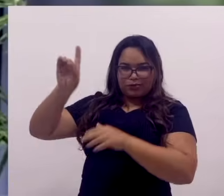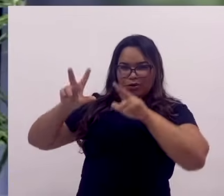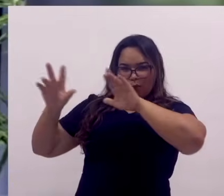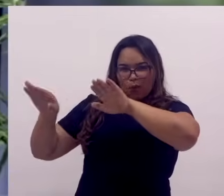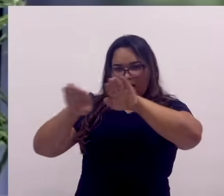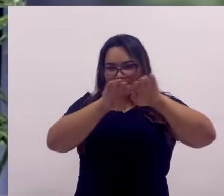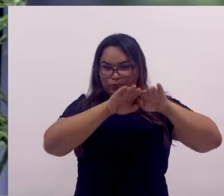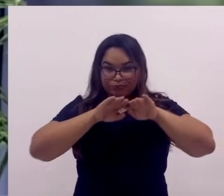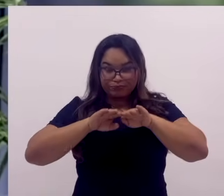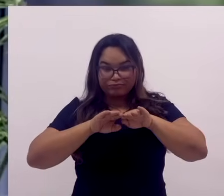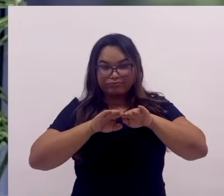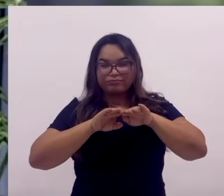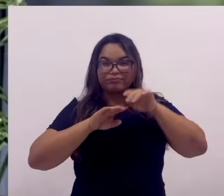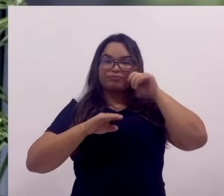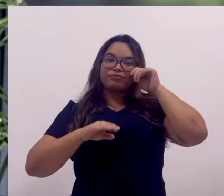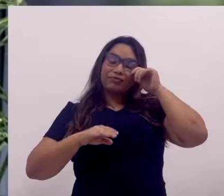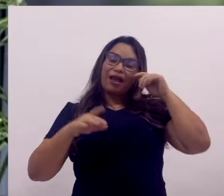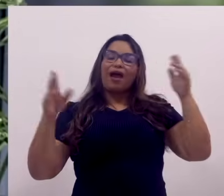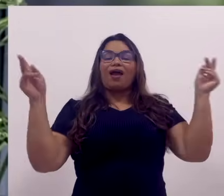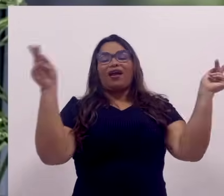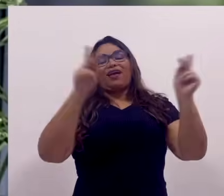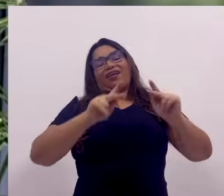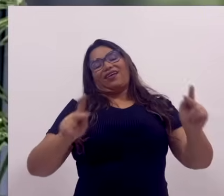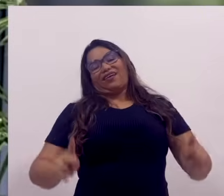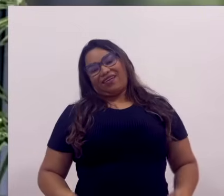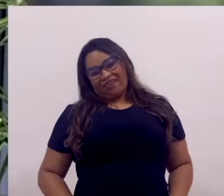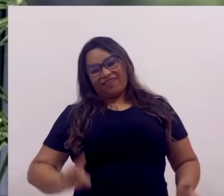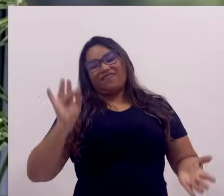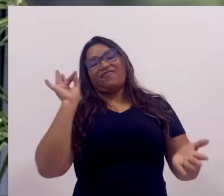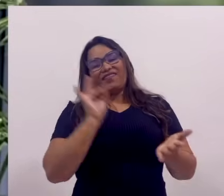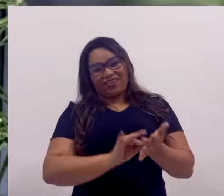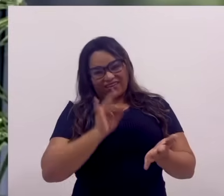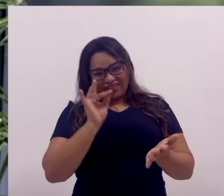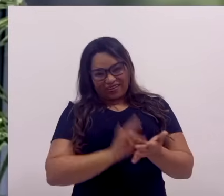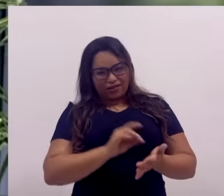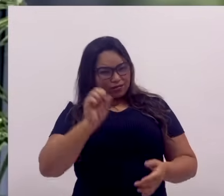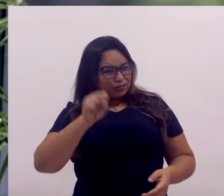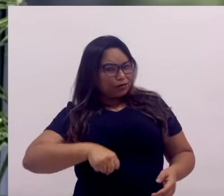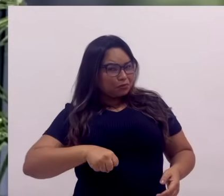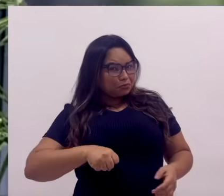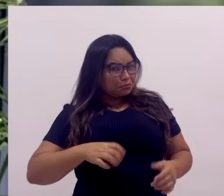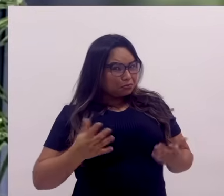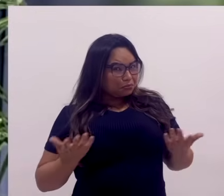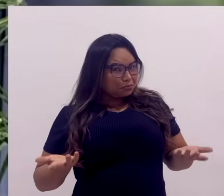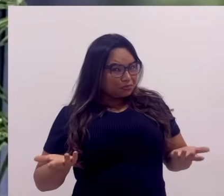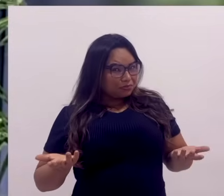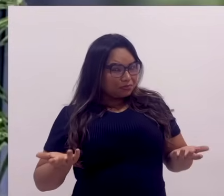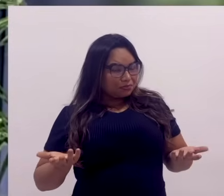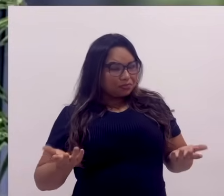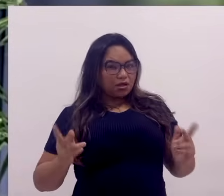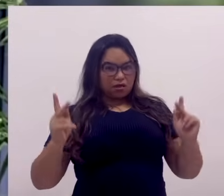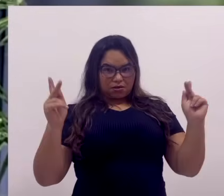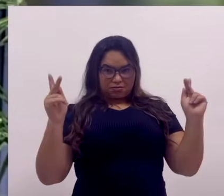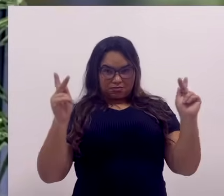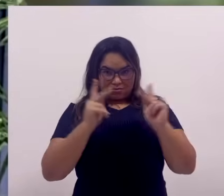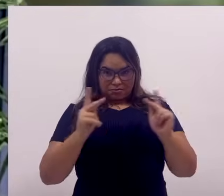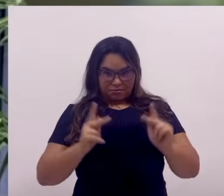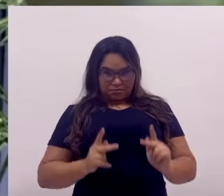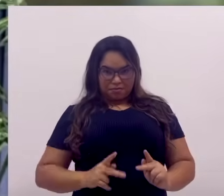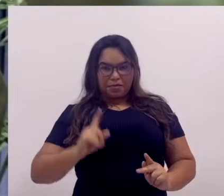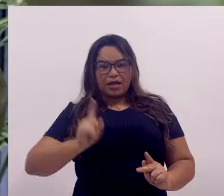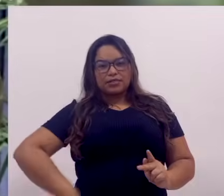Então teríamos paz, paz definitiva. Será que sim? A paz se encontra em chegar a um acordo? Sim ou